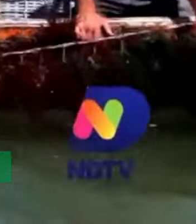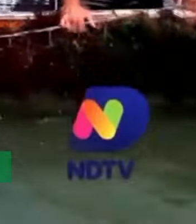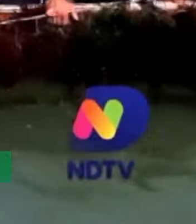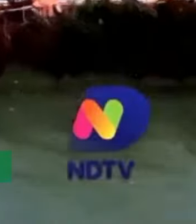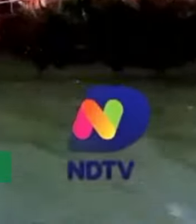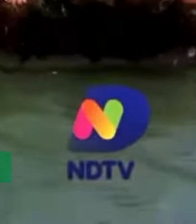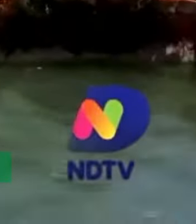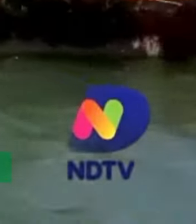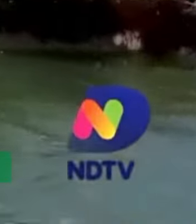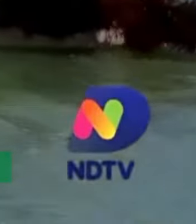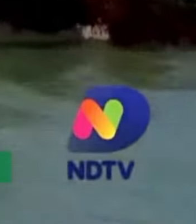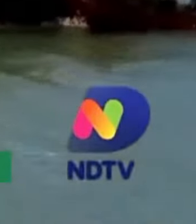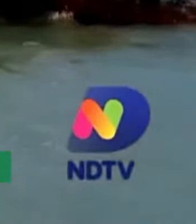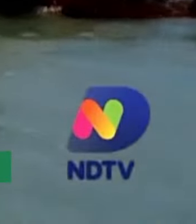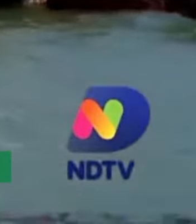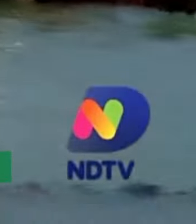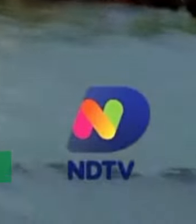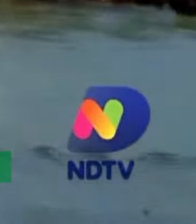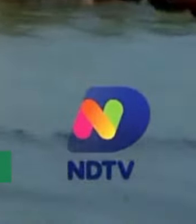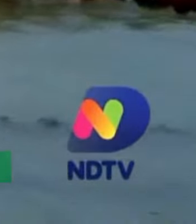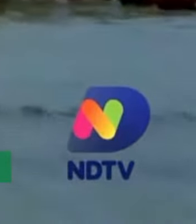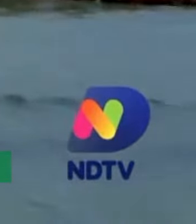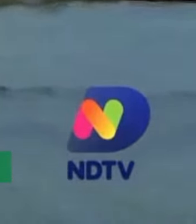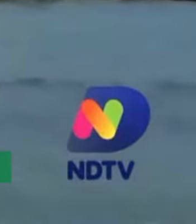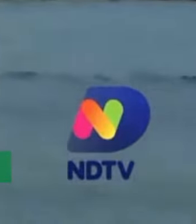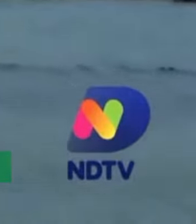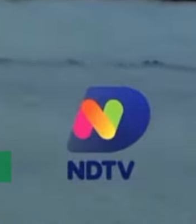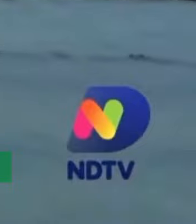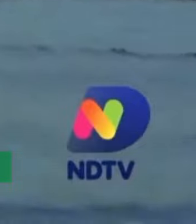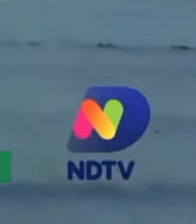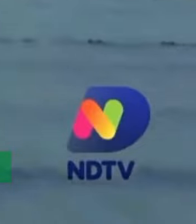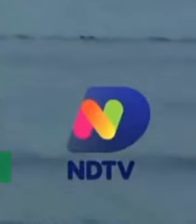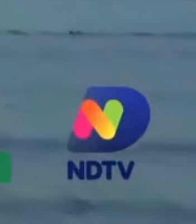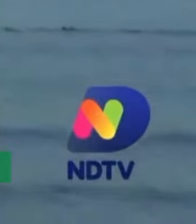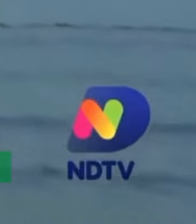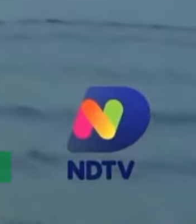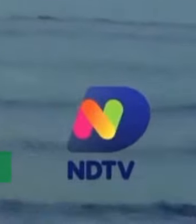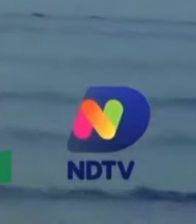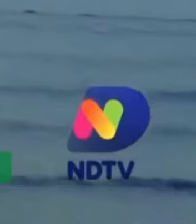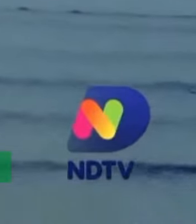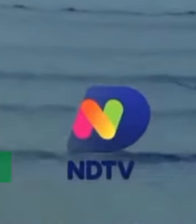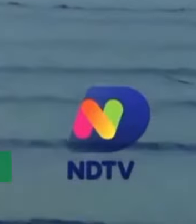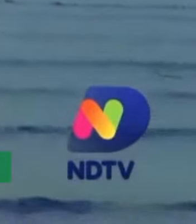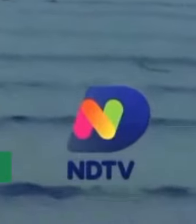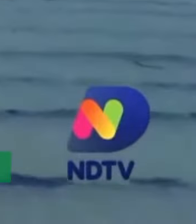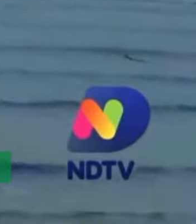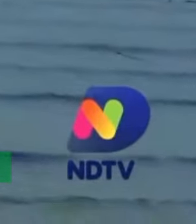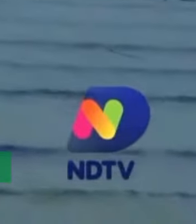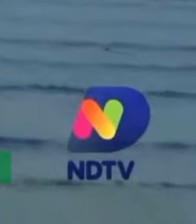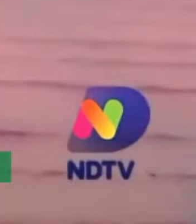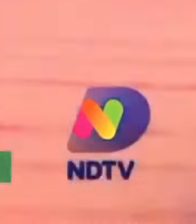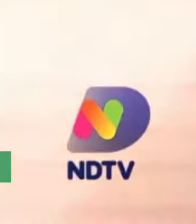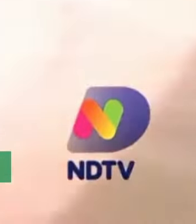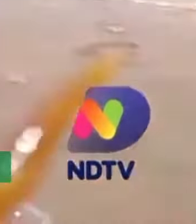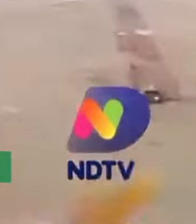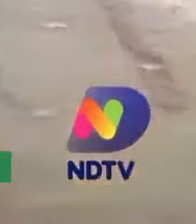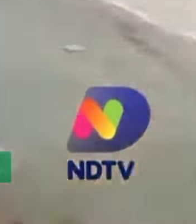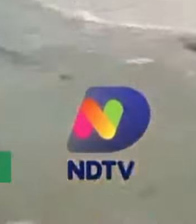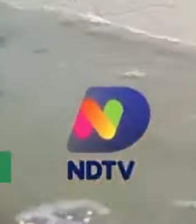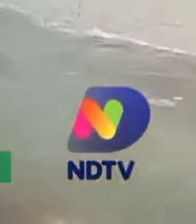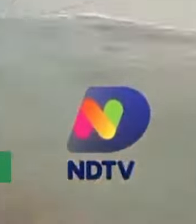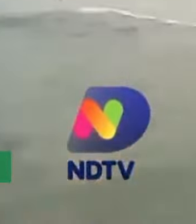um produto barato, de fácil cultivo e mercado altamente promissor. Seja no Ribeirão